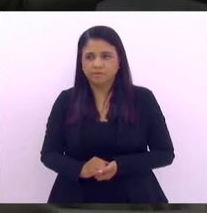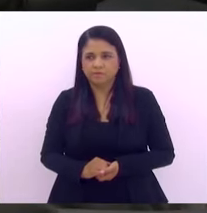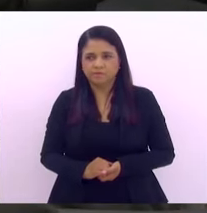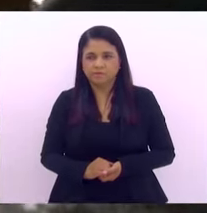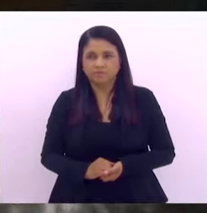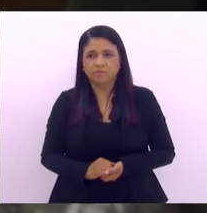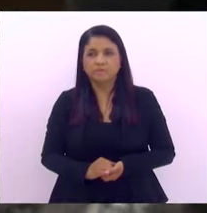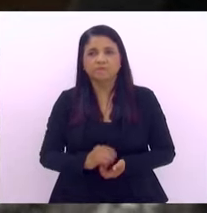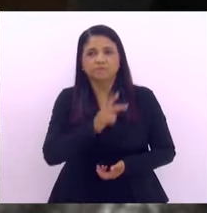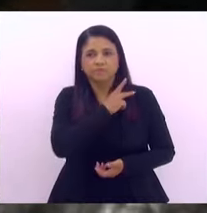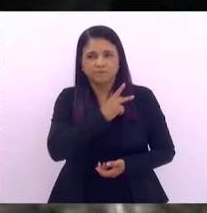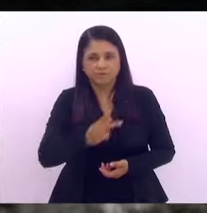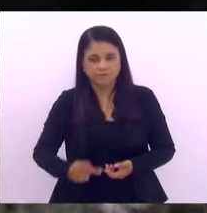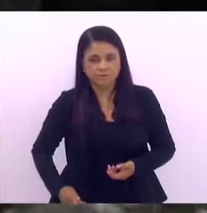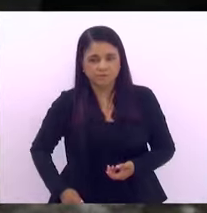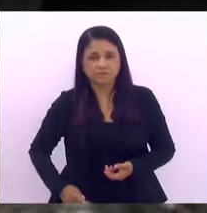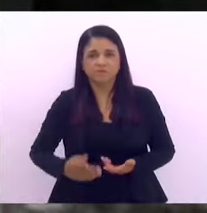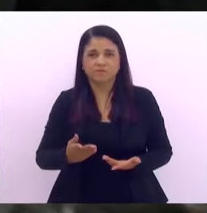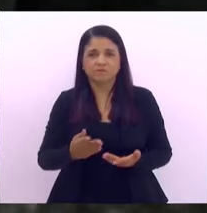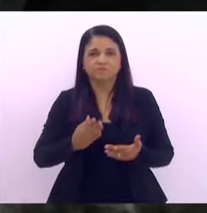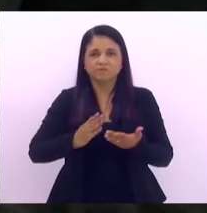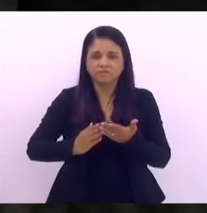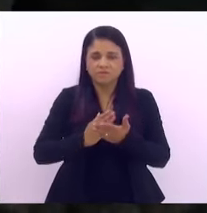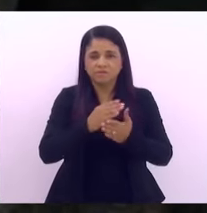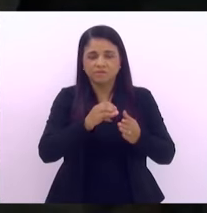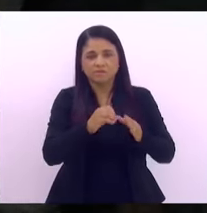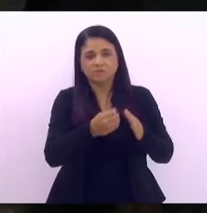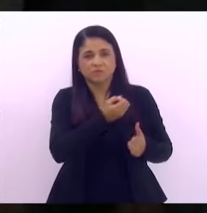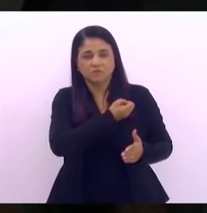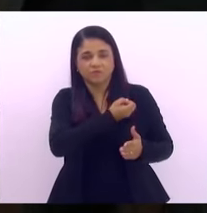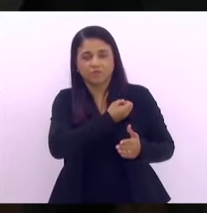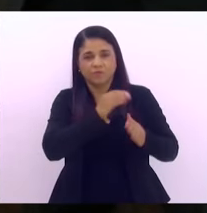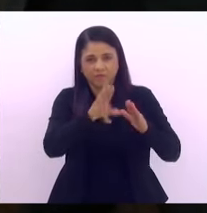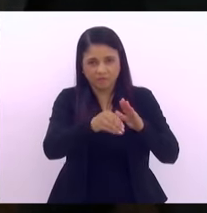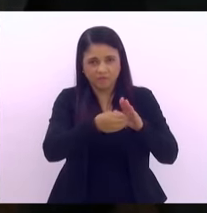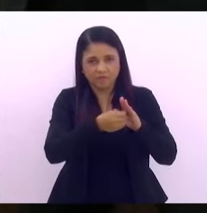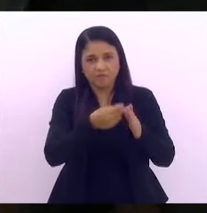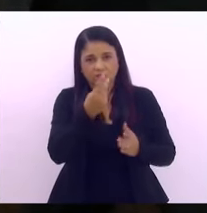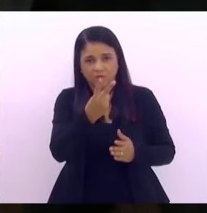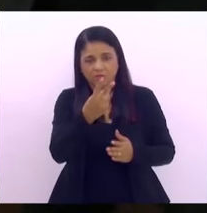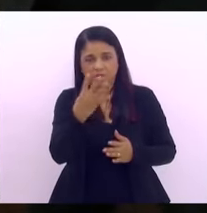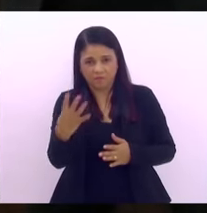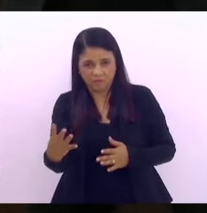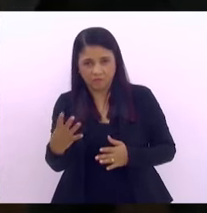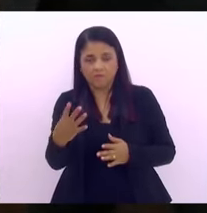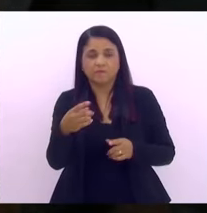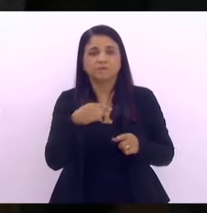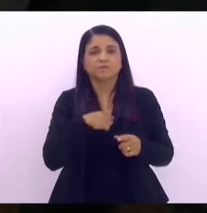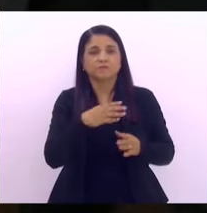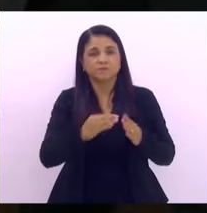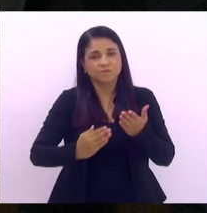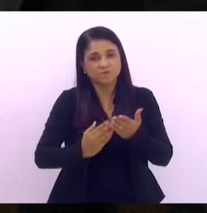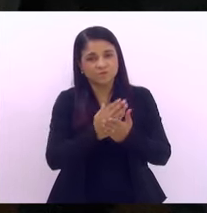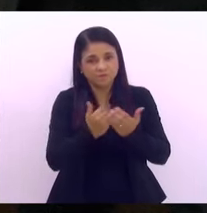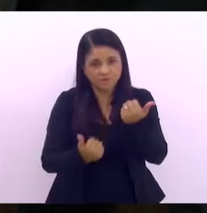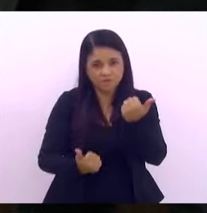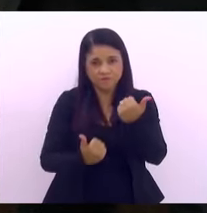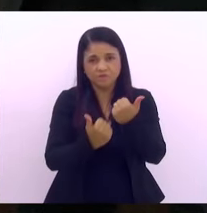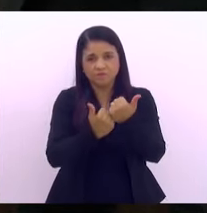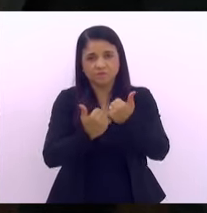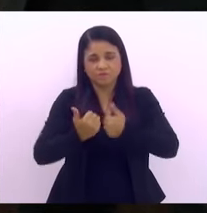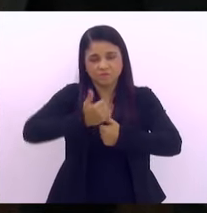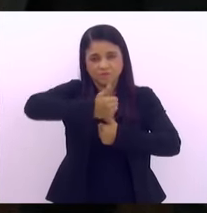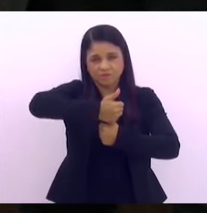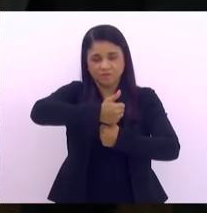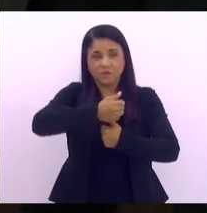Senhor presidente, boa tarde. Favorável às emendas número 2 e 4. Favorável com subemenda às emendas